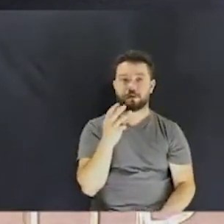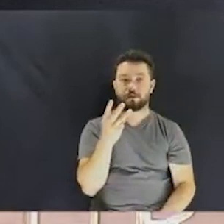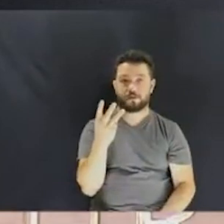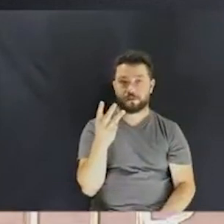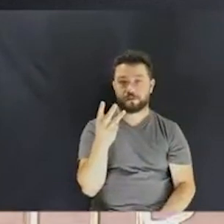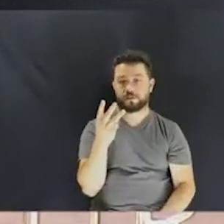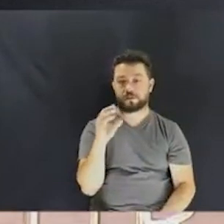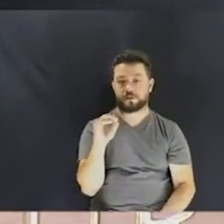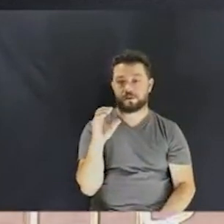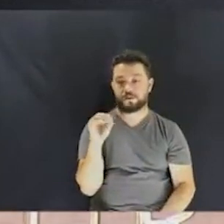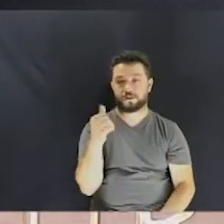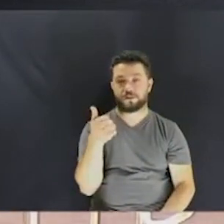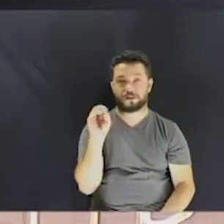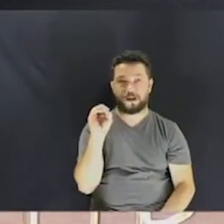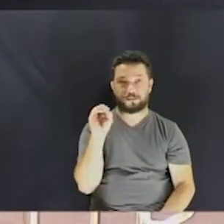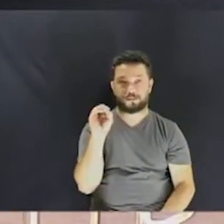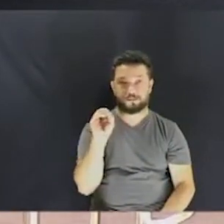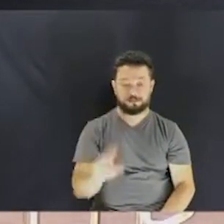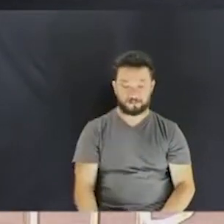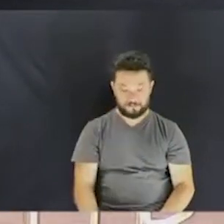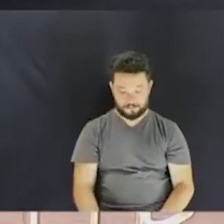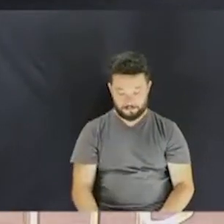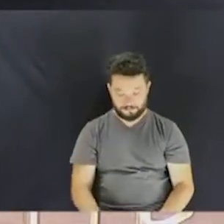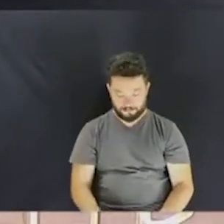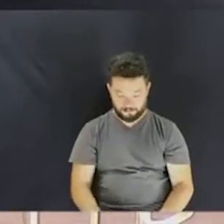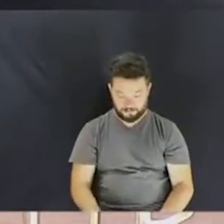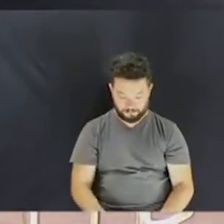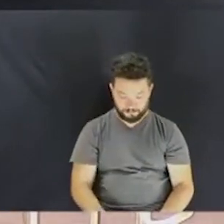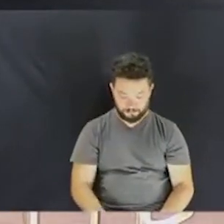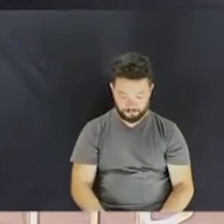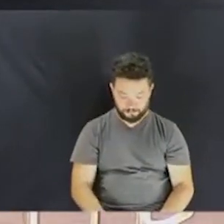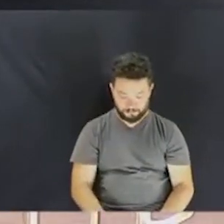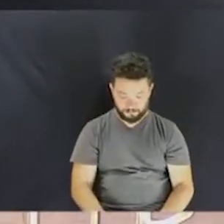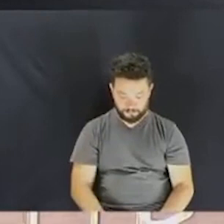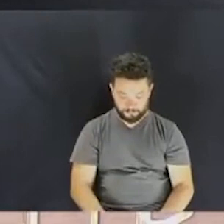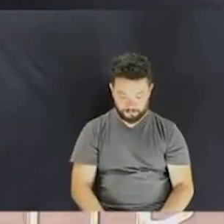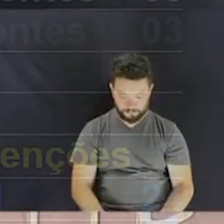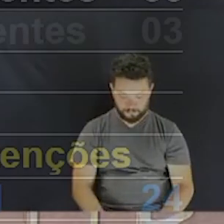033-0010-2023, emenda supressiva da CCJ. Vereadores, vereadoras, manifestem seus votos.